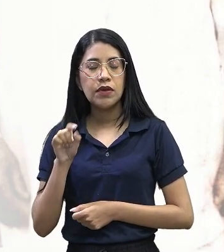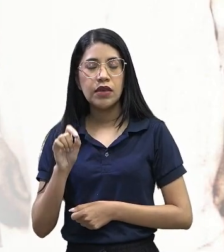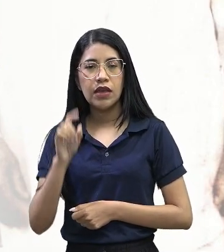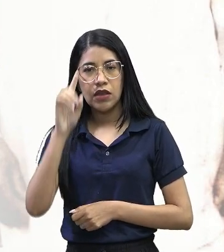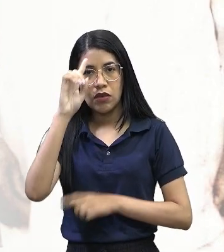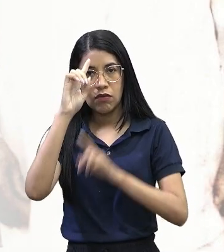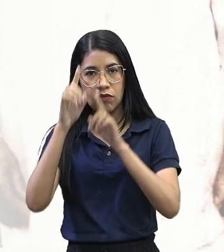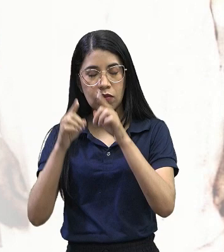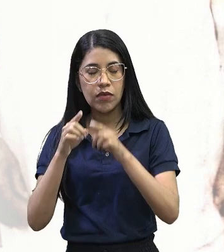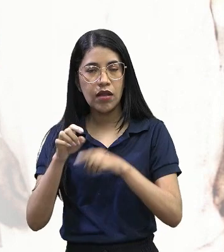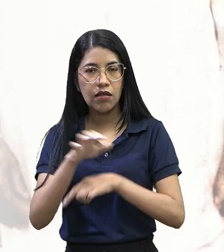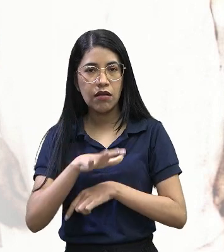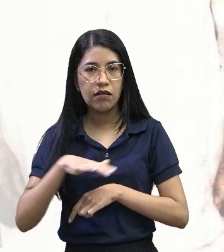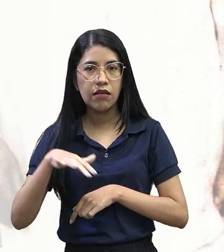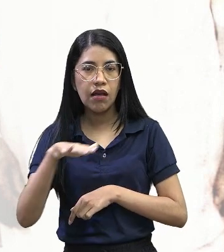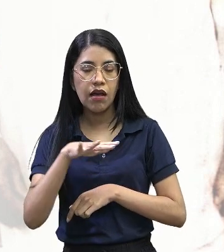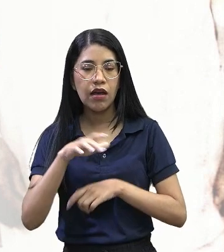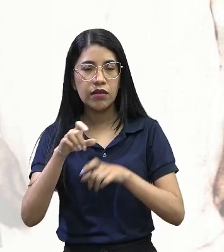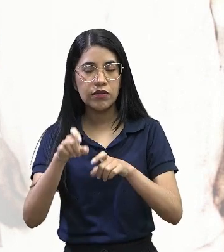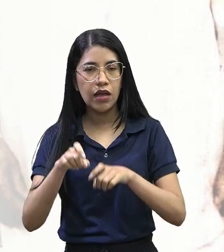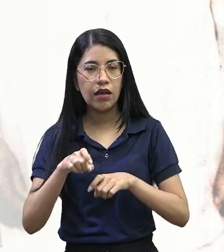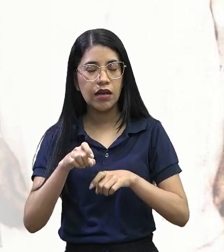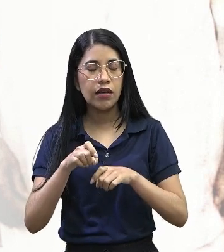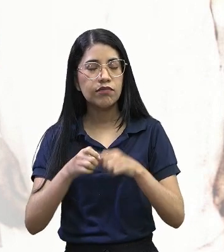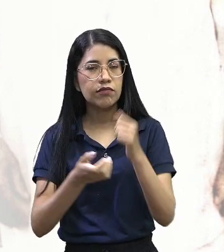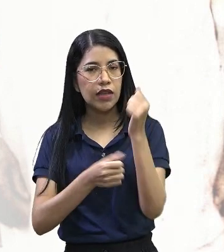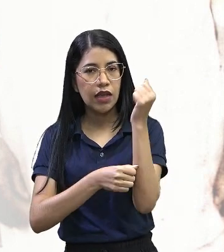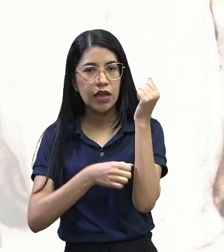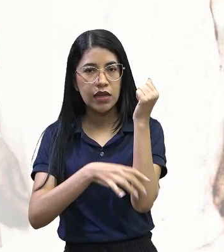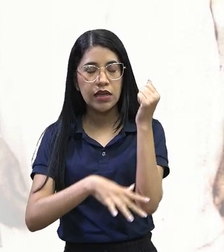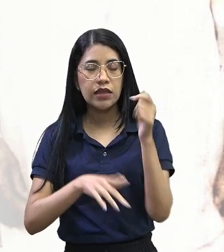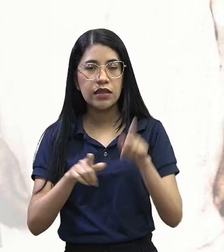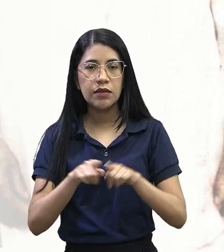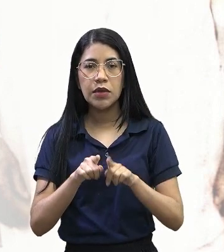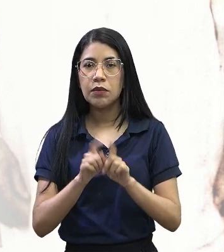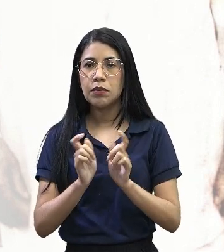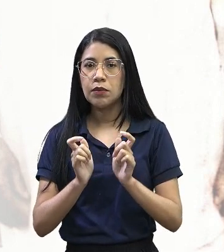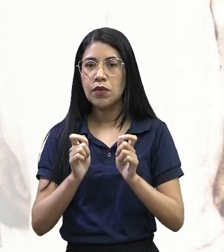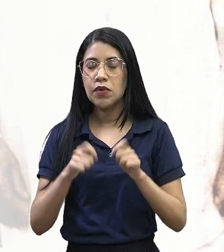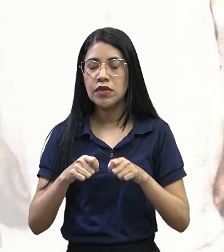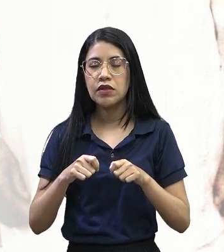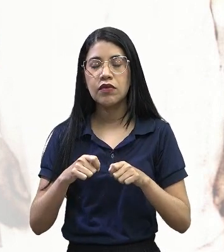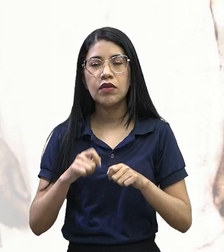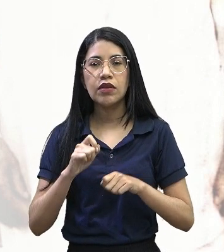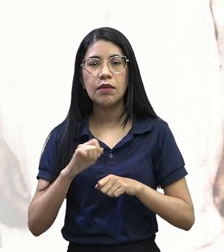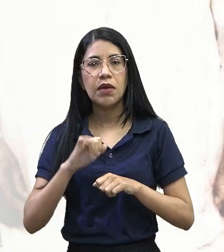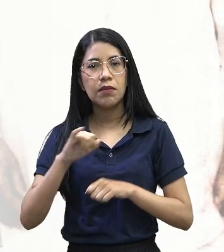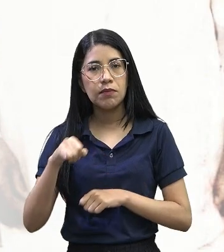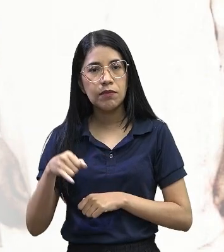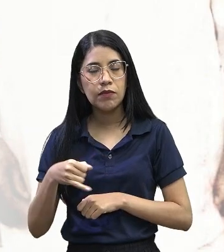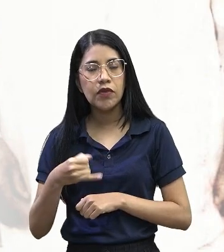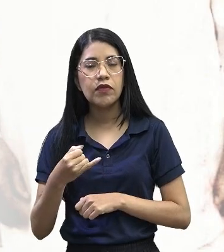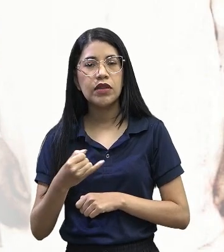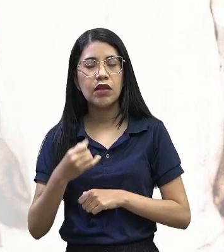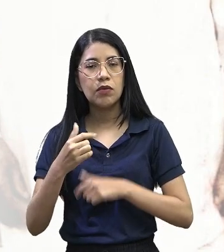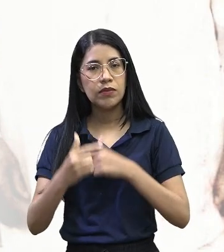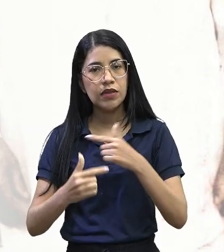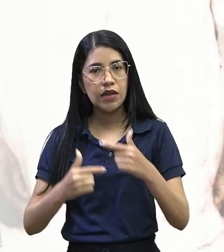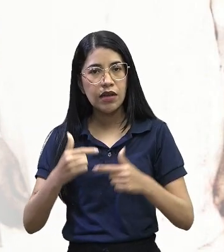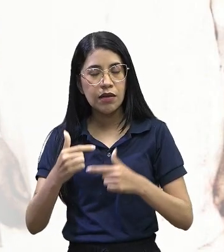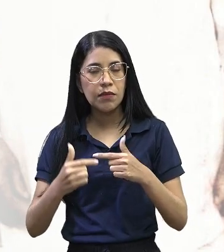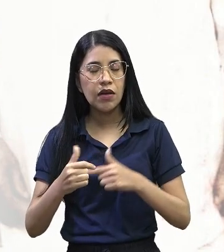da colocação, dono do seringal e fazia todo o possível para explorar ao máximo a mão de obra